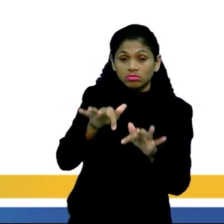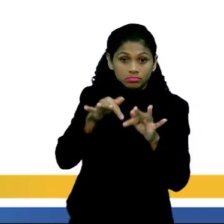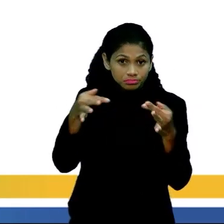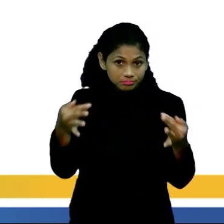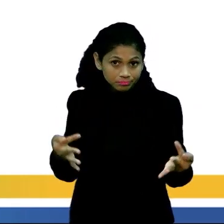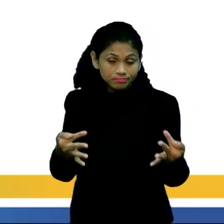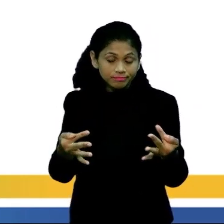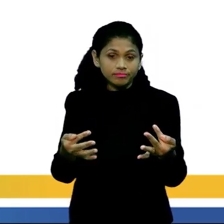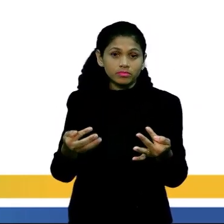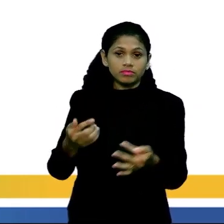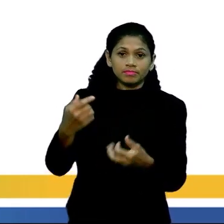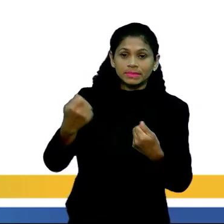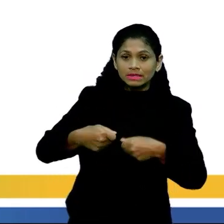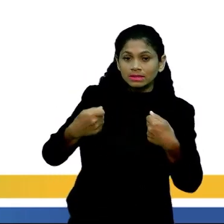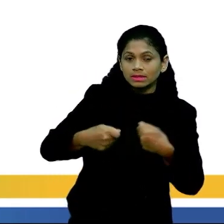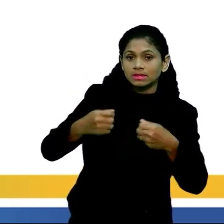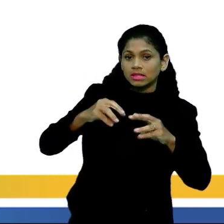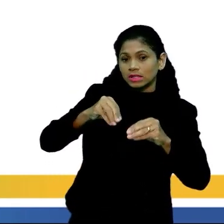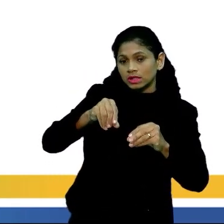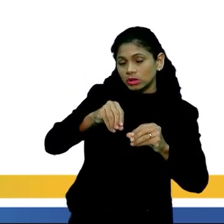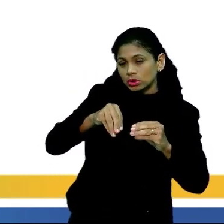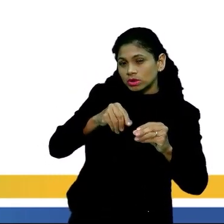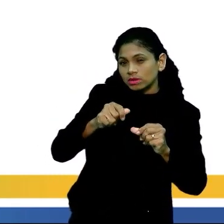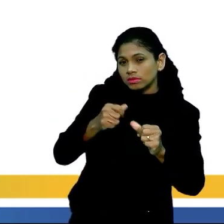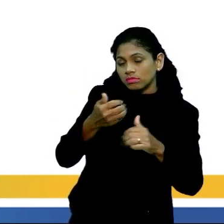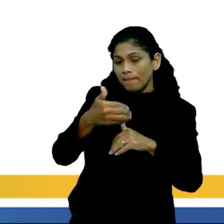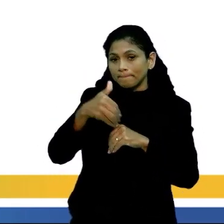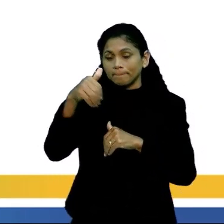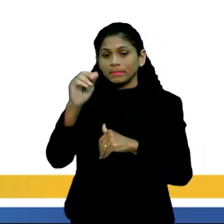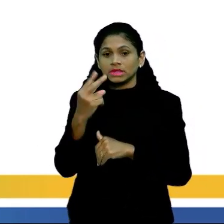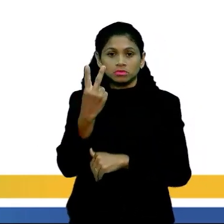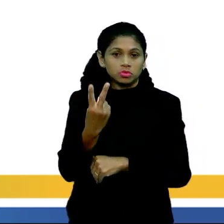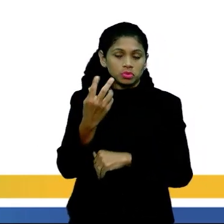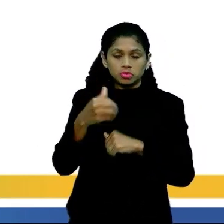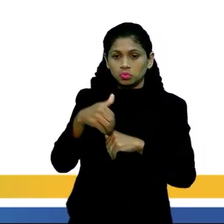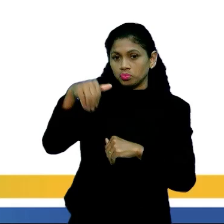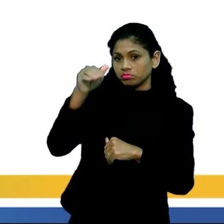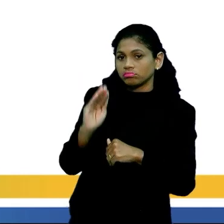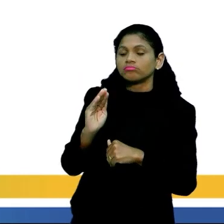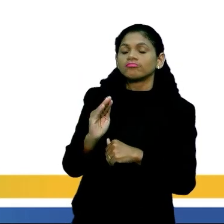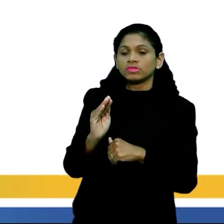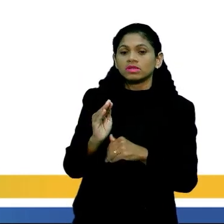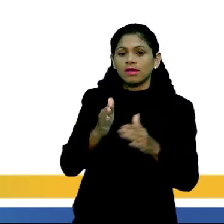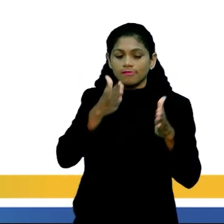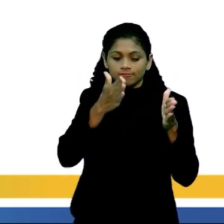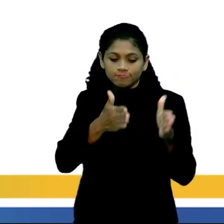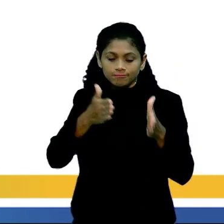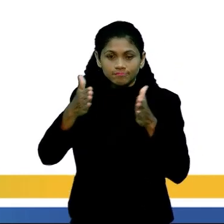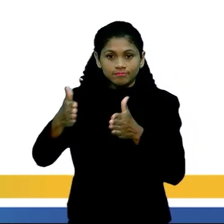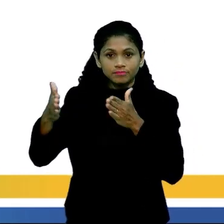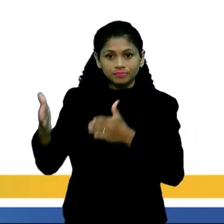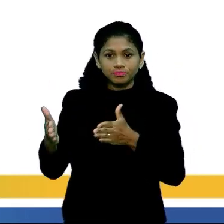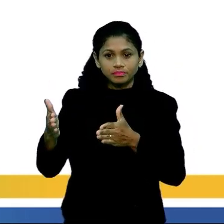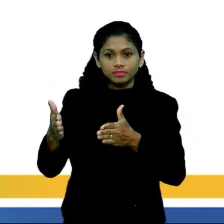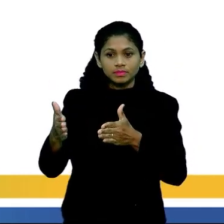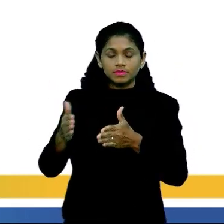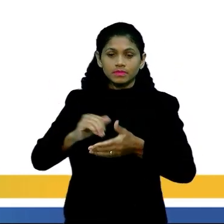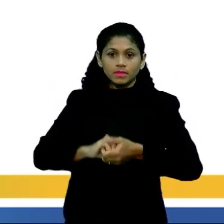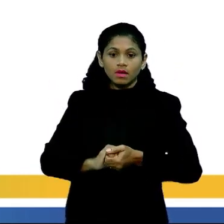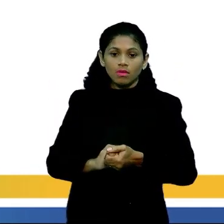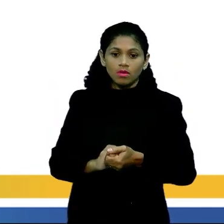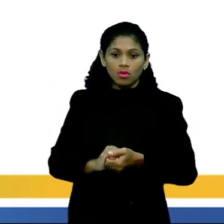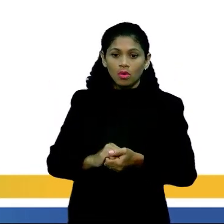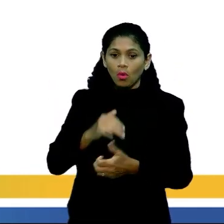dois ou mais materiais, é uma dissolução fracionada. Esses próximos processos que vocês estão vendo na tela, a água ficou